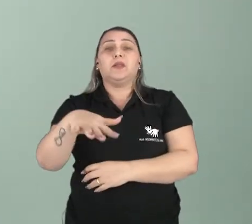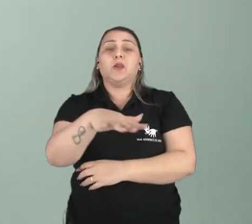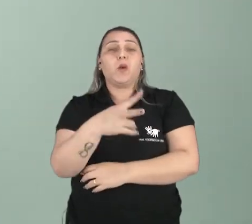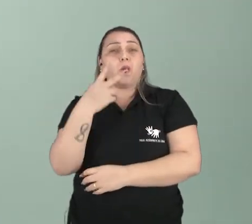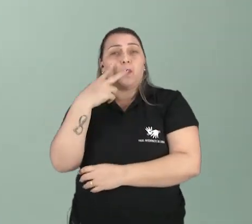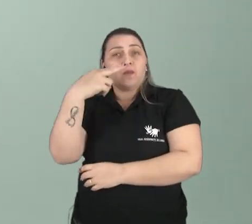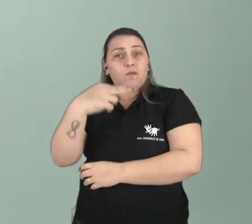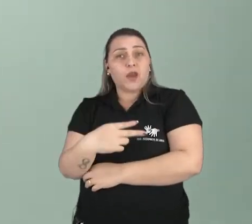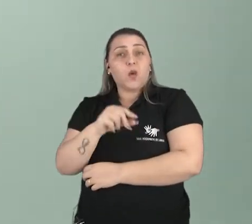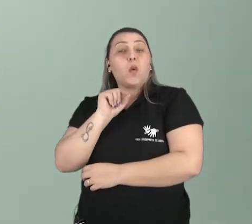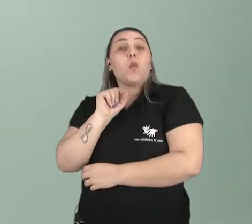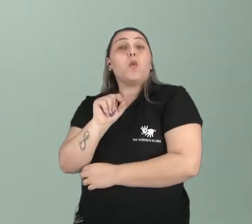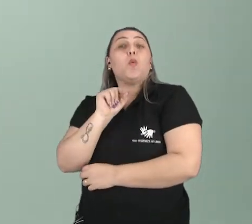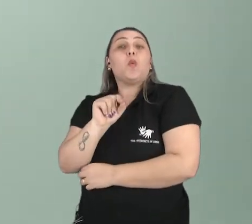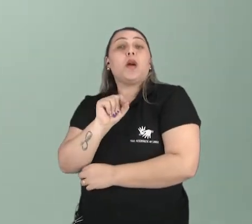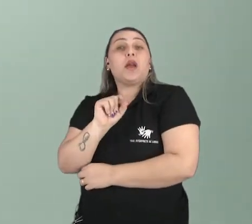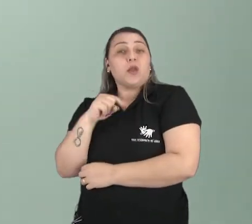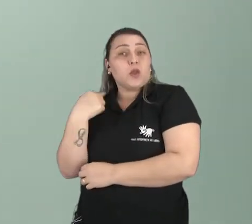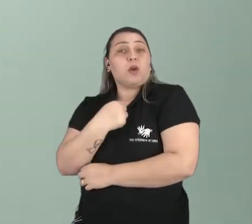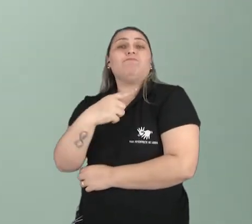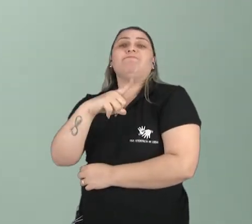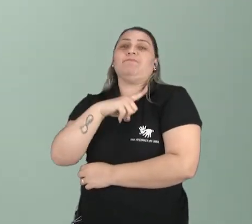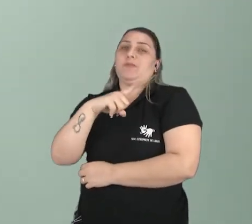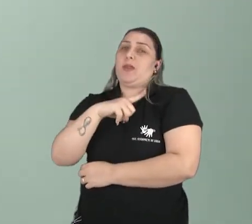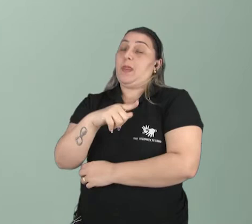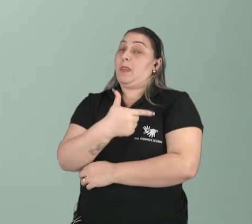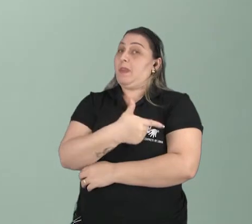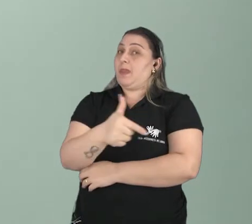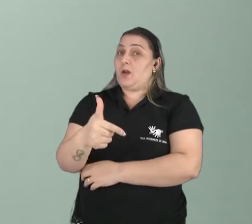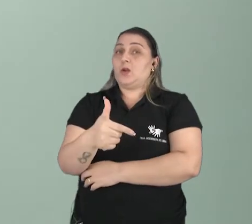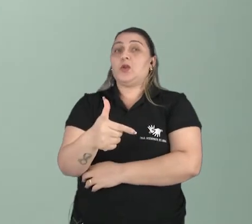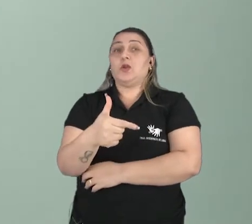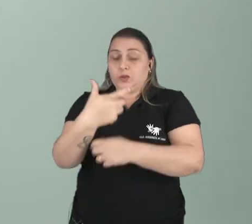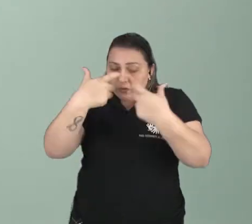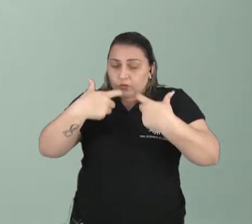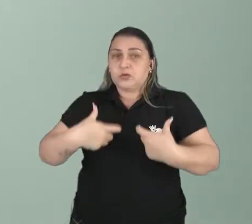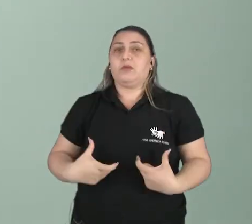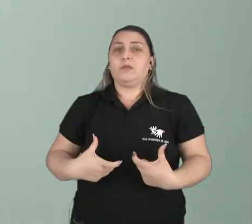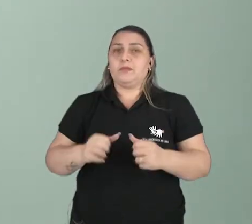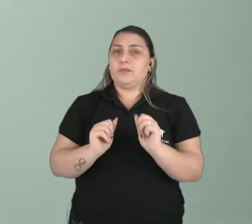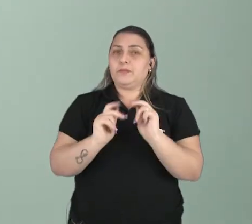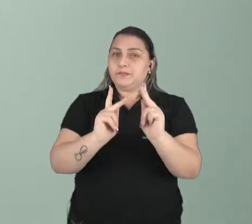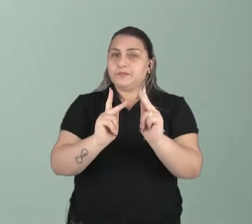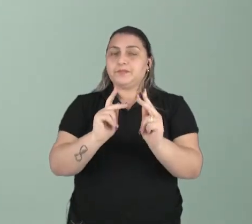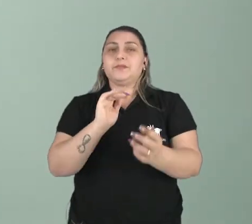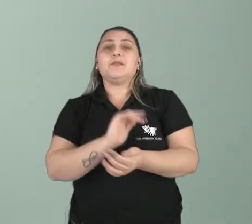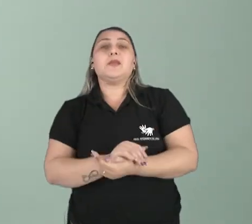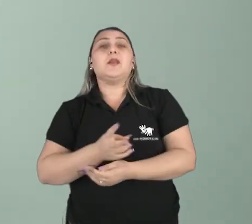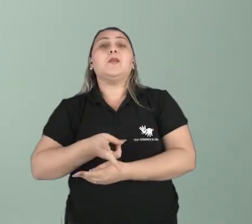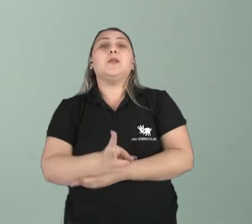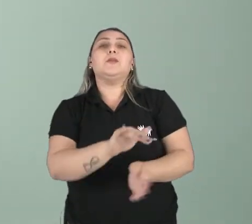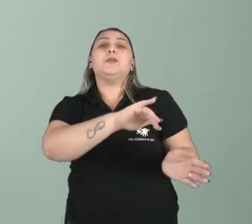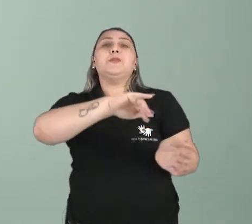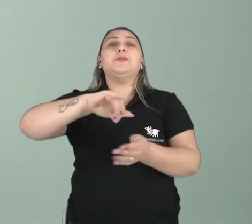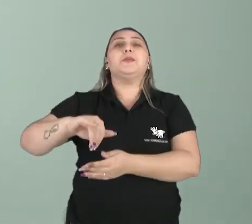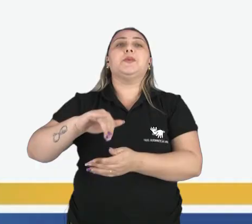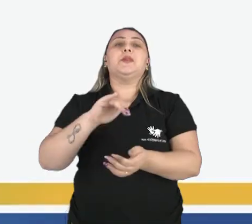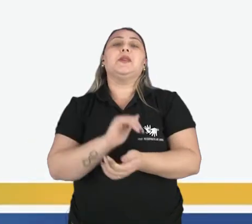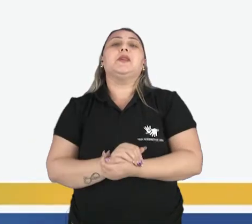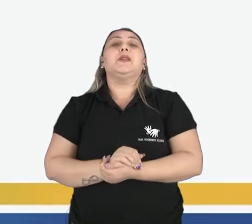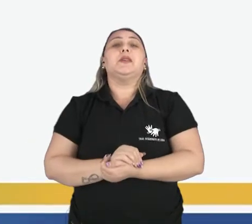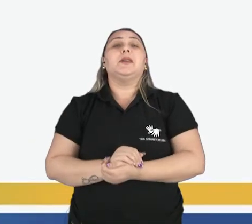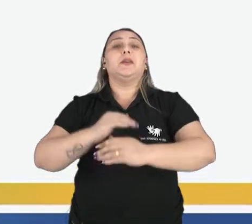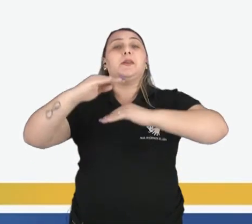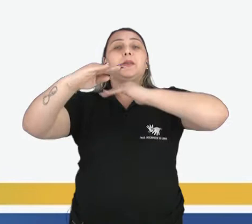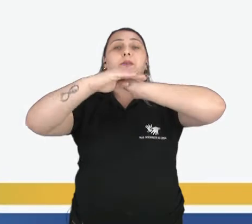vê por aquilo que temos e não por aquilo que somos, ok? Então, continuando aí, essa forma